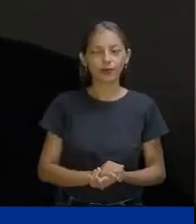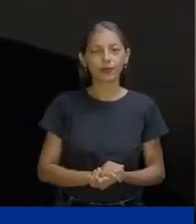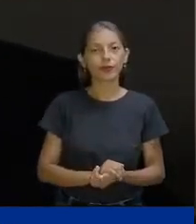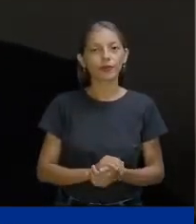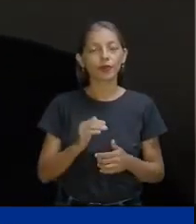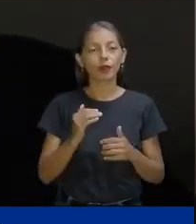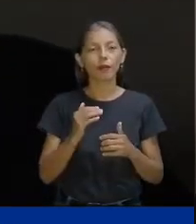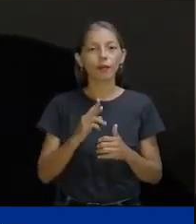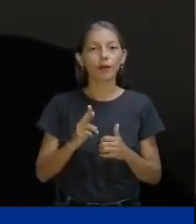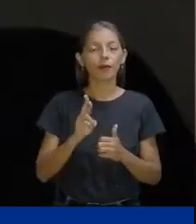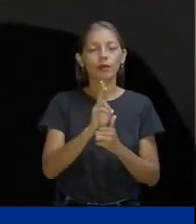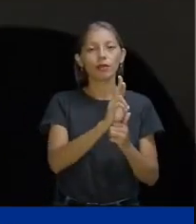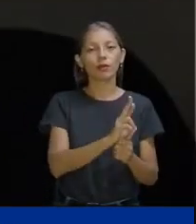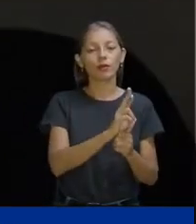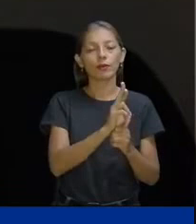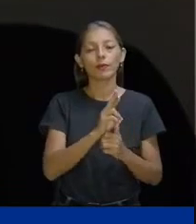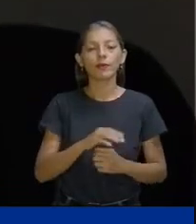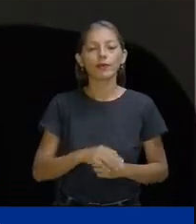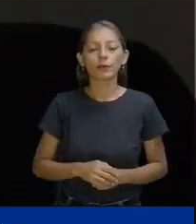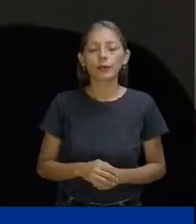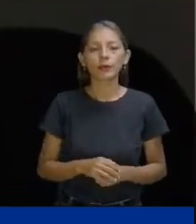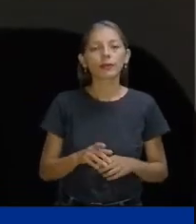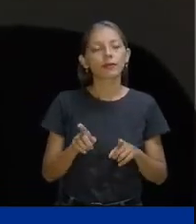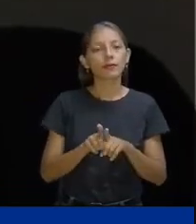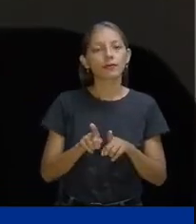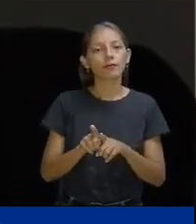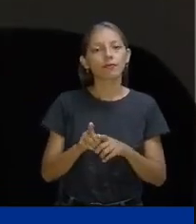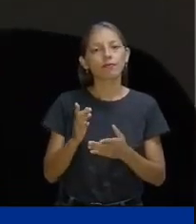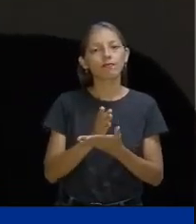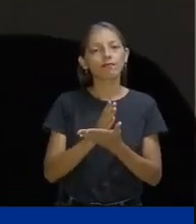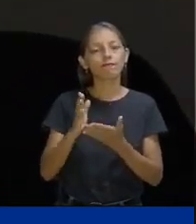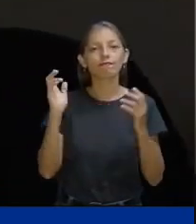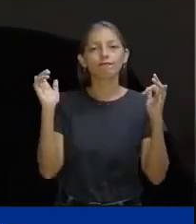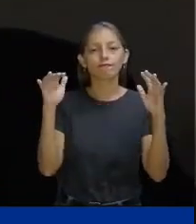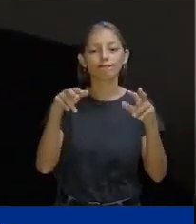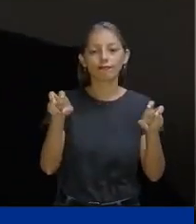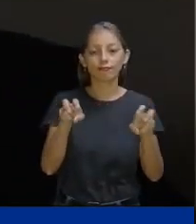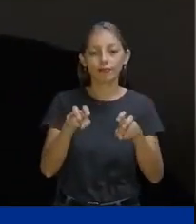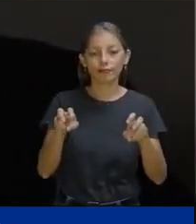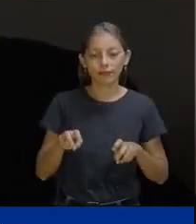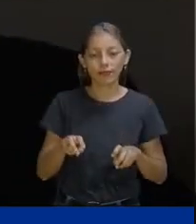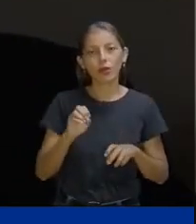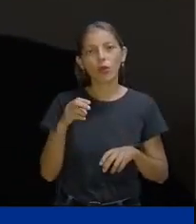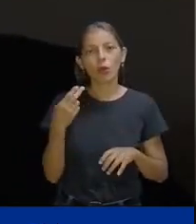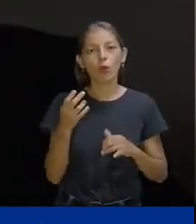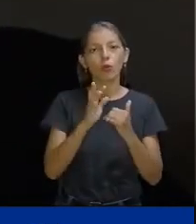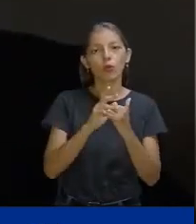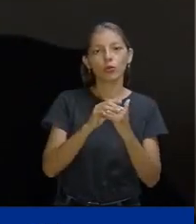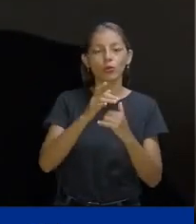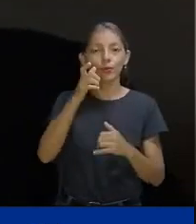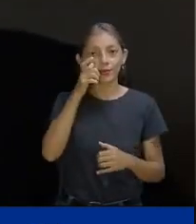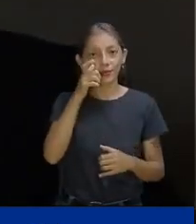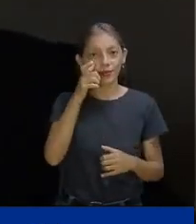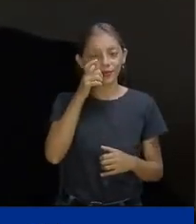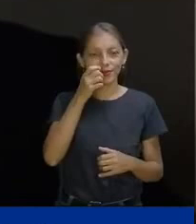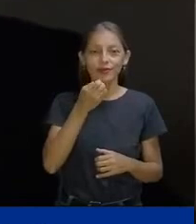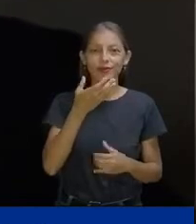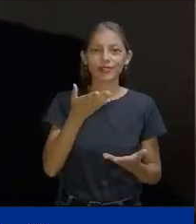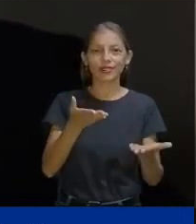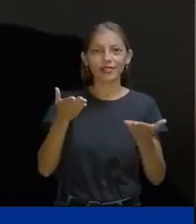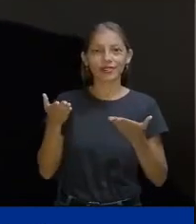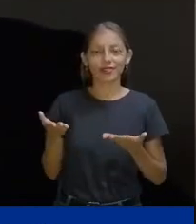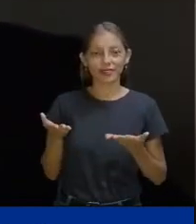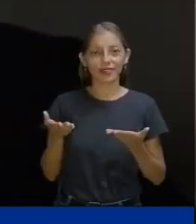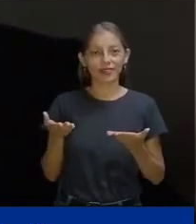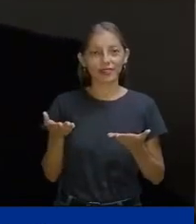para cima, de pele clara, cabelos escuros, os óculos de armação quadrada, canal, junto ao roupas YouTube, pretas, muito bem-vindos a